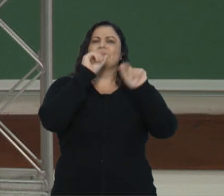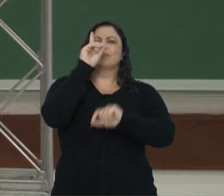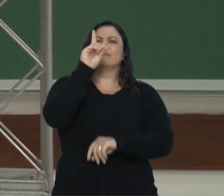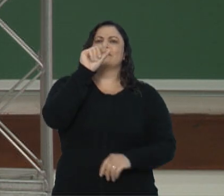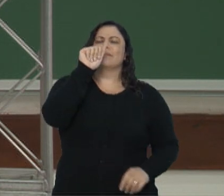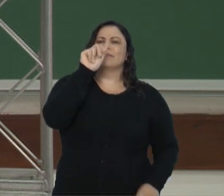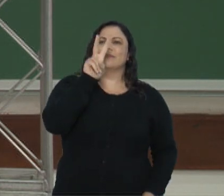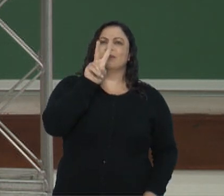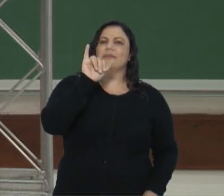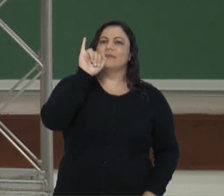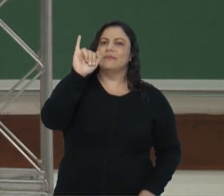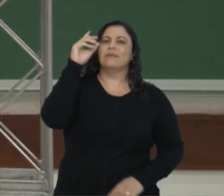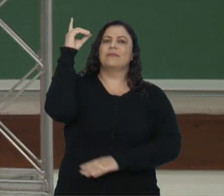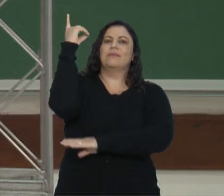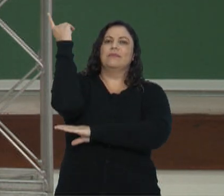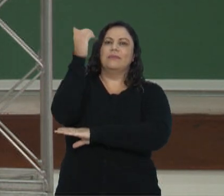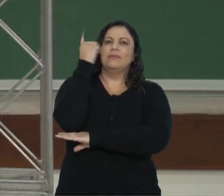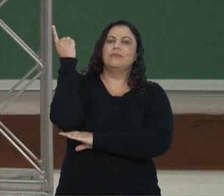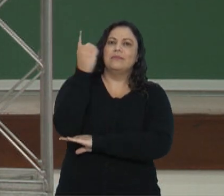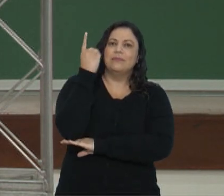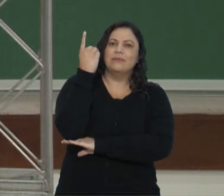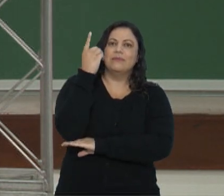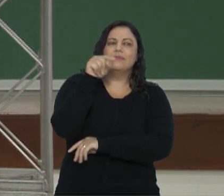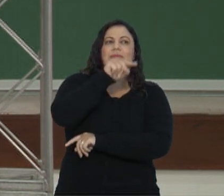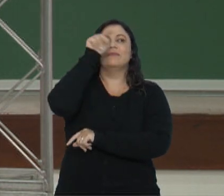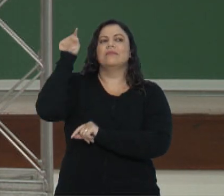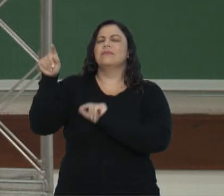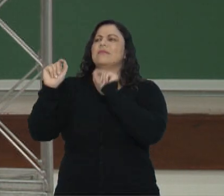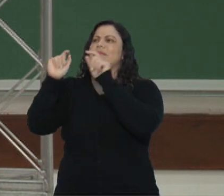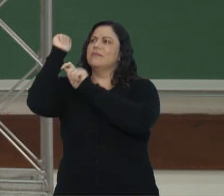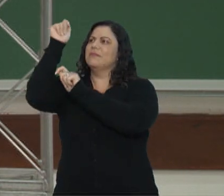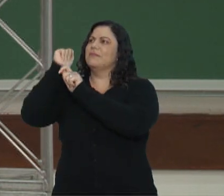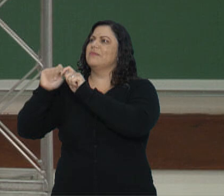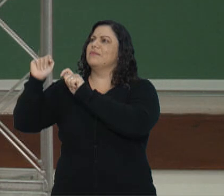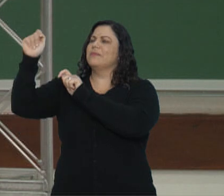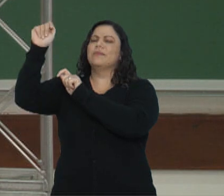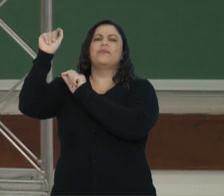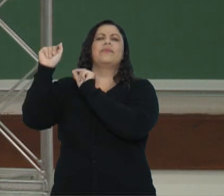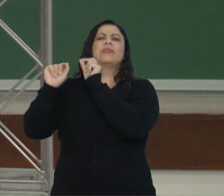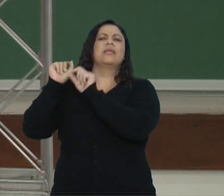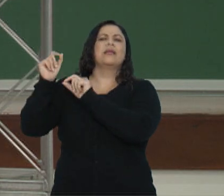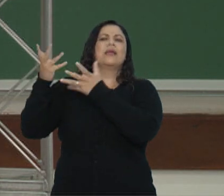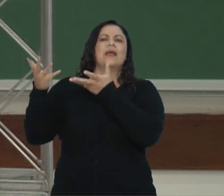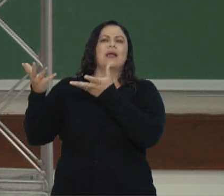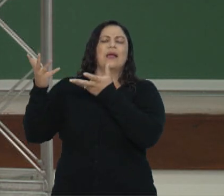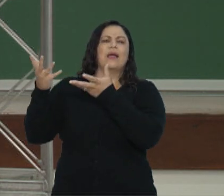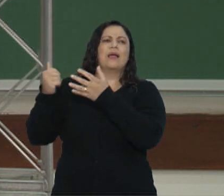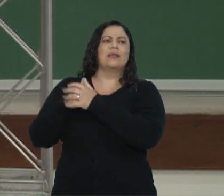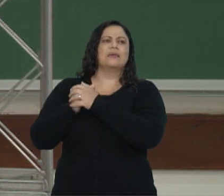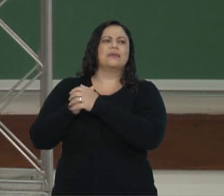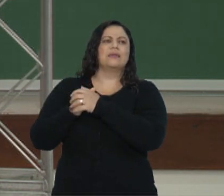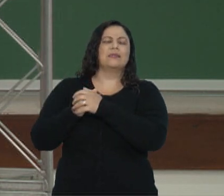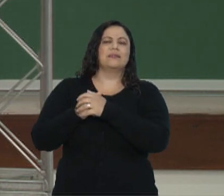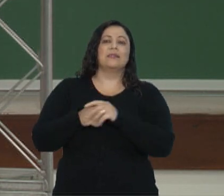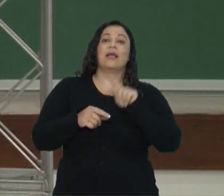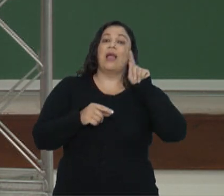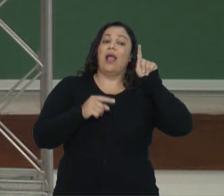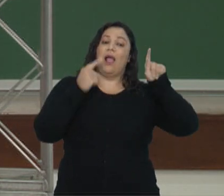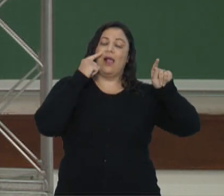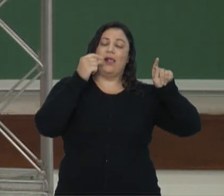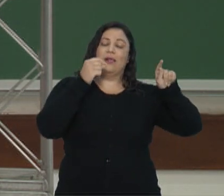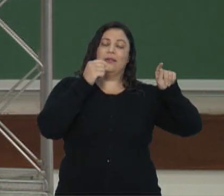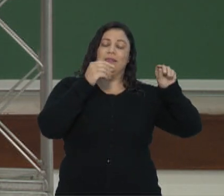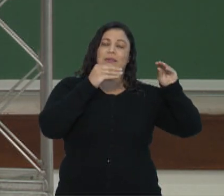tá? E esse aqui é uma escultura de quem? Essa está encarnada, essa aqui não é. Essa aqui é mármore.